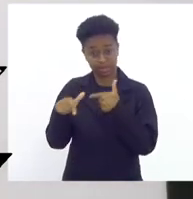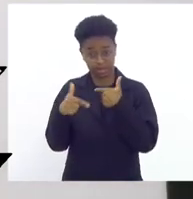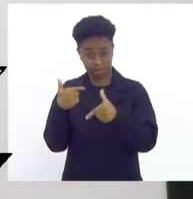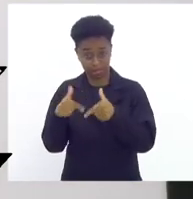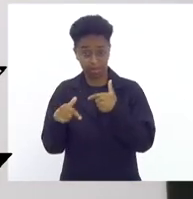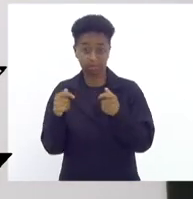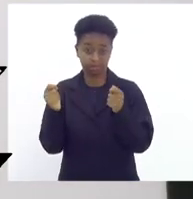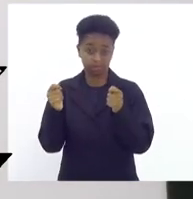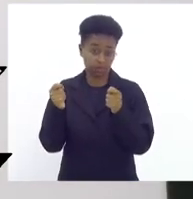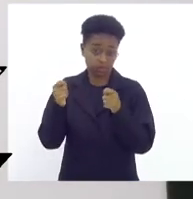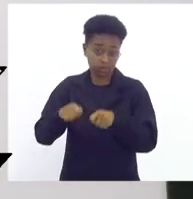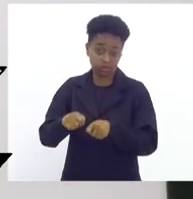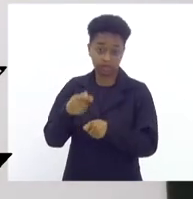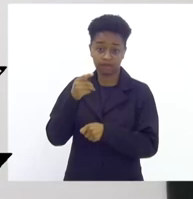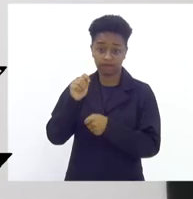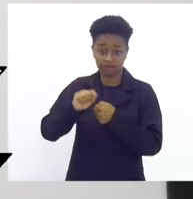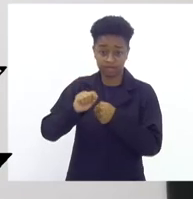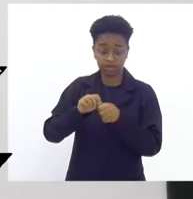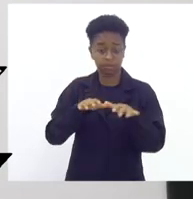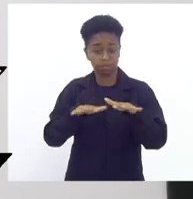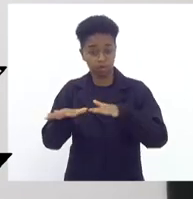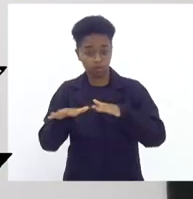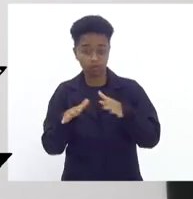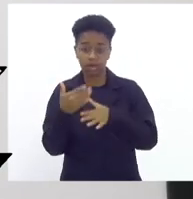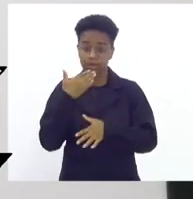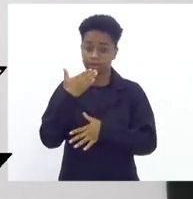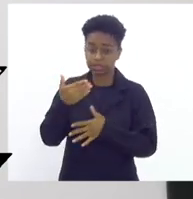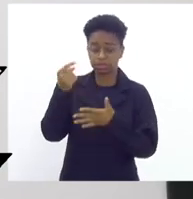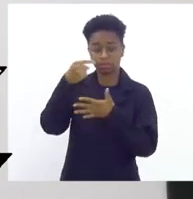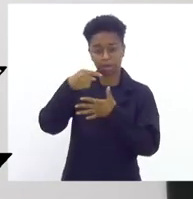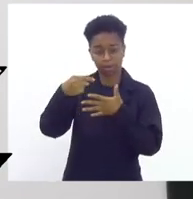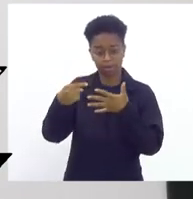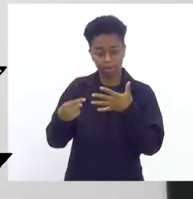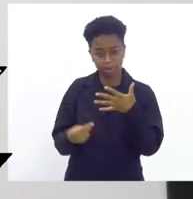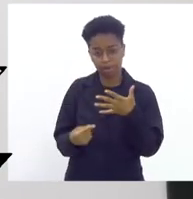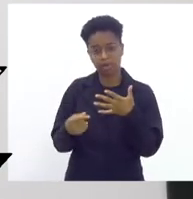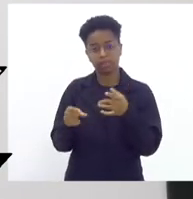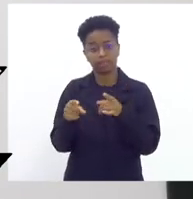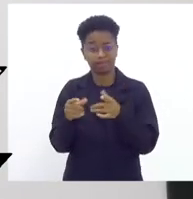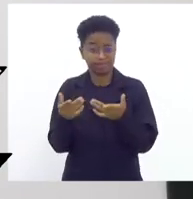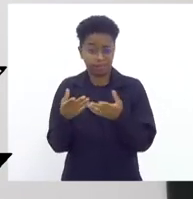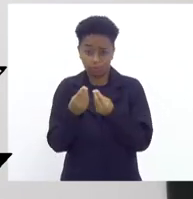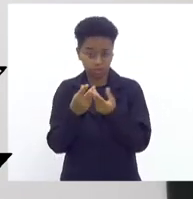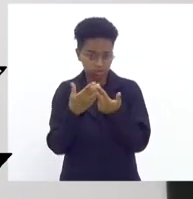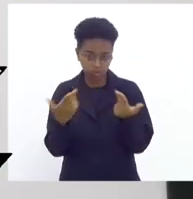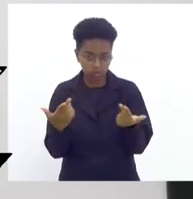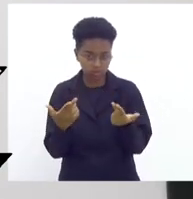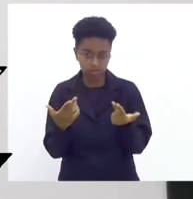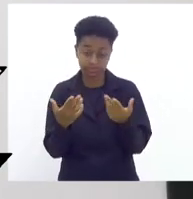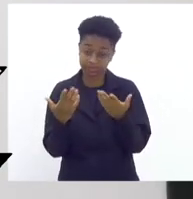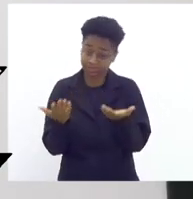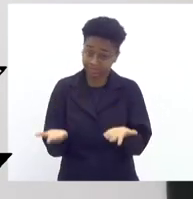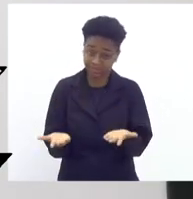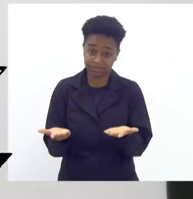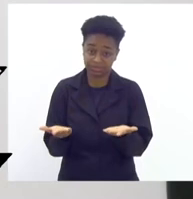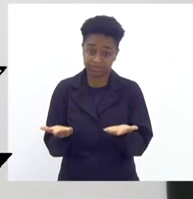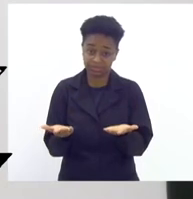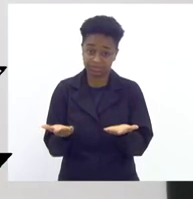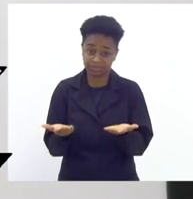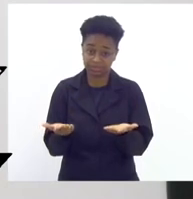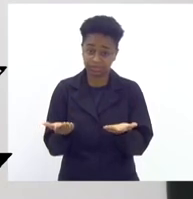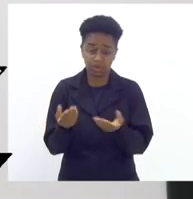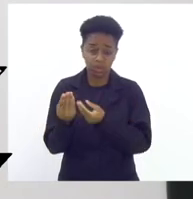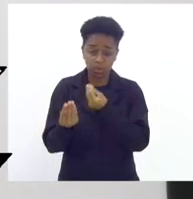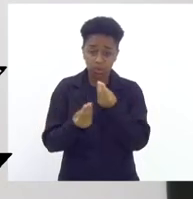fazer todo o documento todo requisito e muita coisa então que